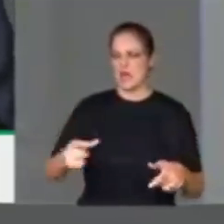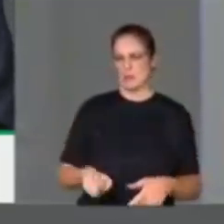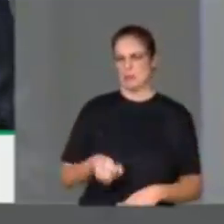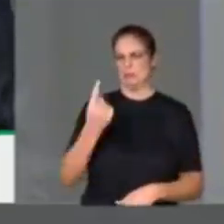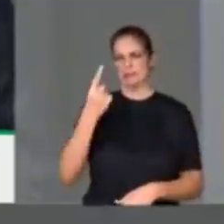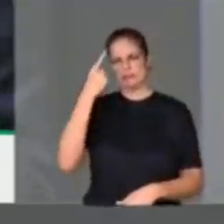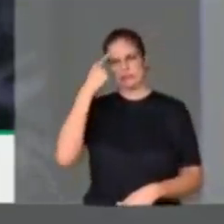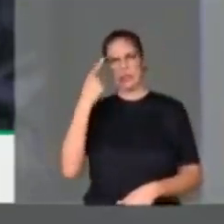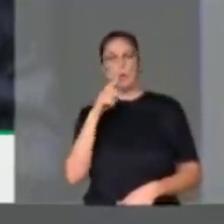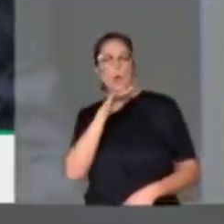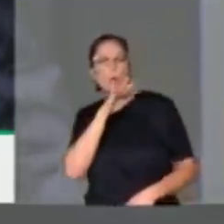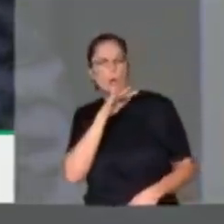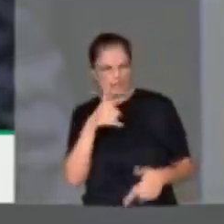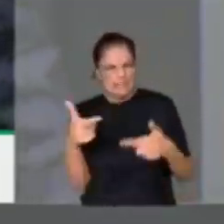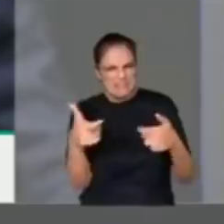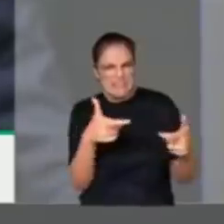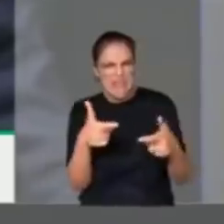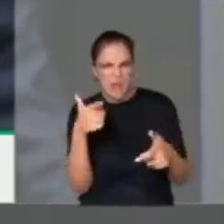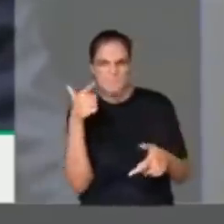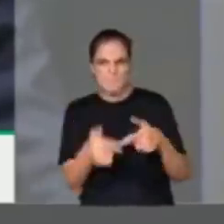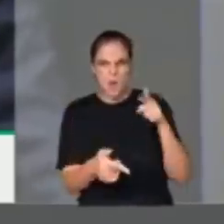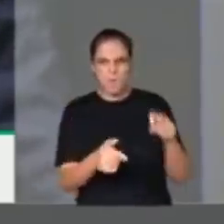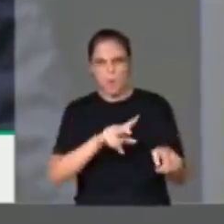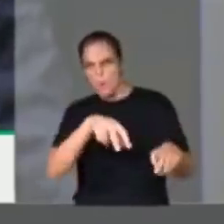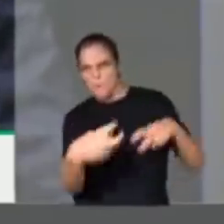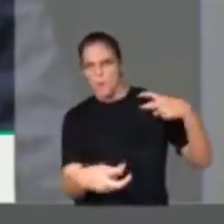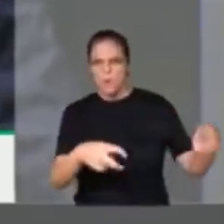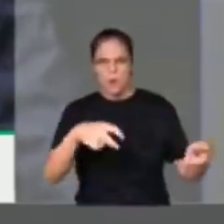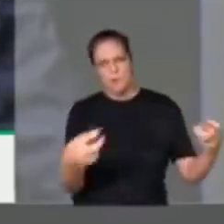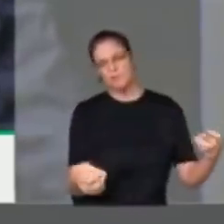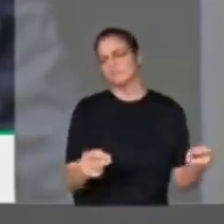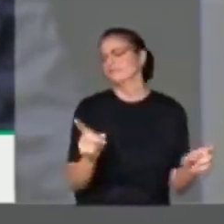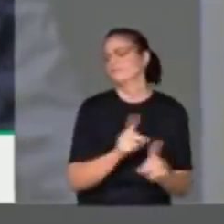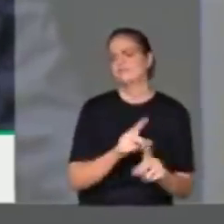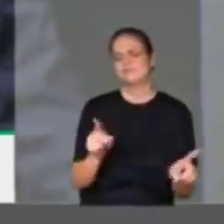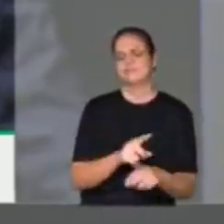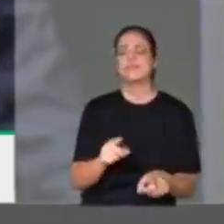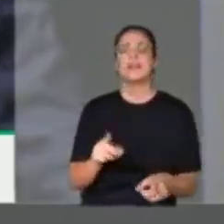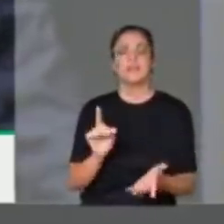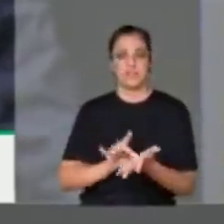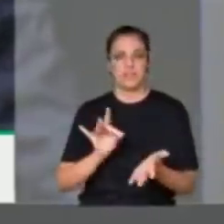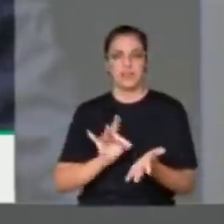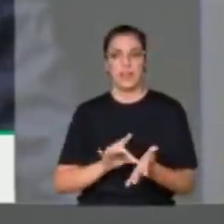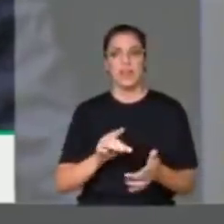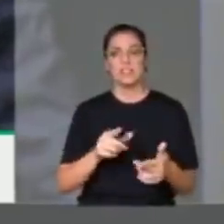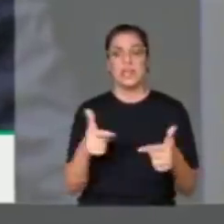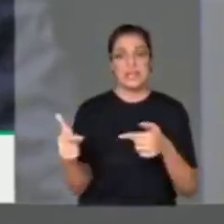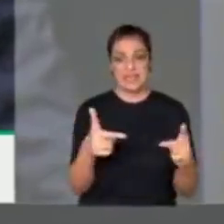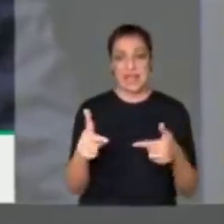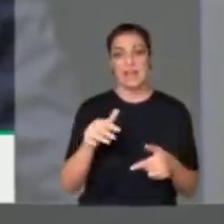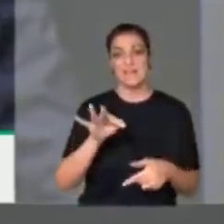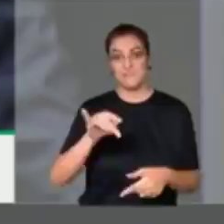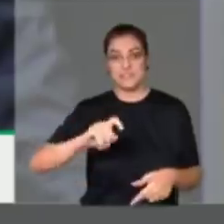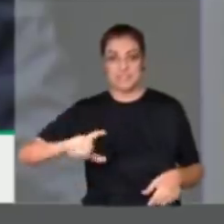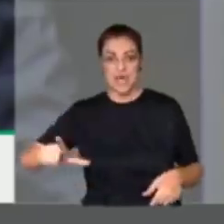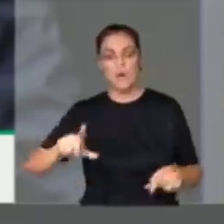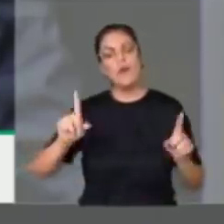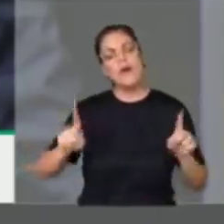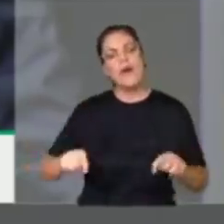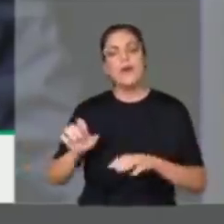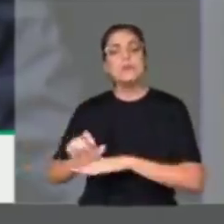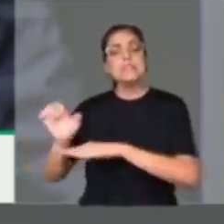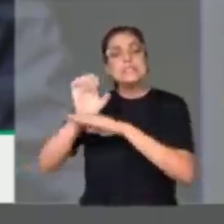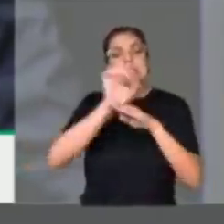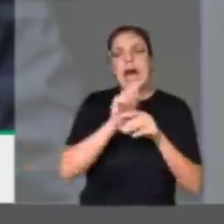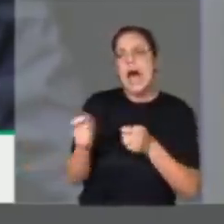estão se matando, né? Tem tiros, mortes, cadáveres. Agora, o ponto é que a guerra fiscal não é nada mais do que os estados